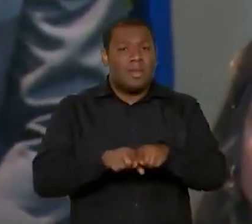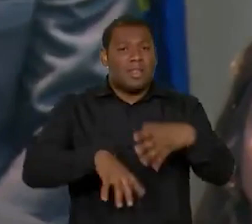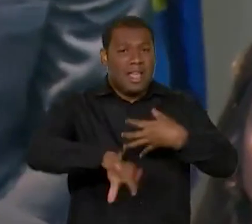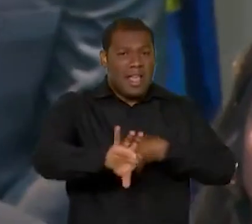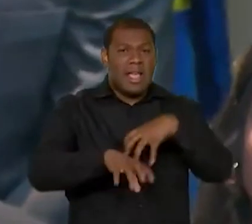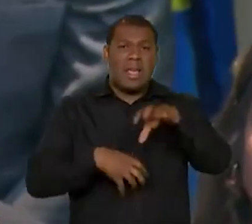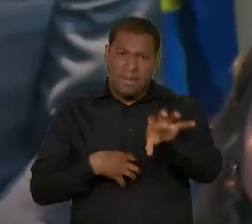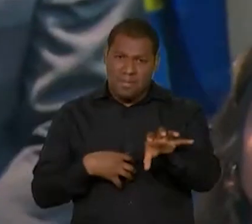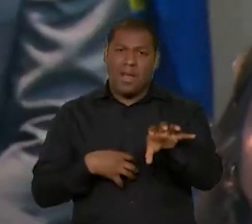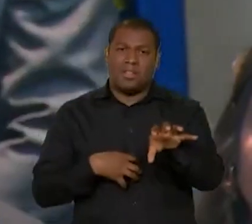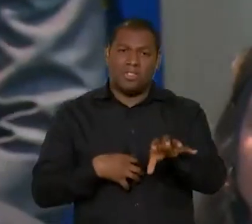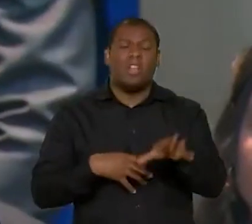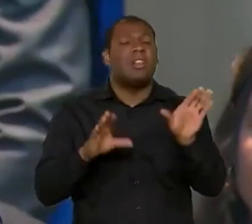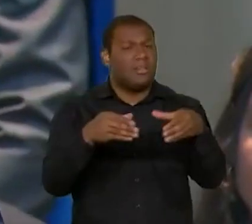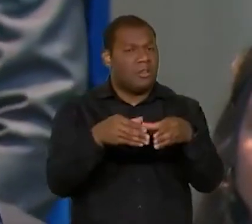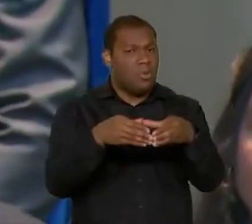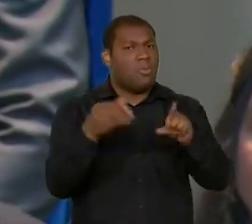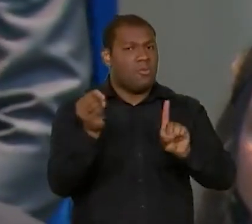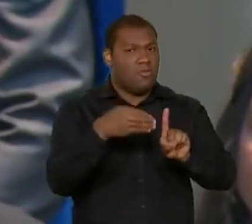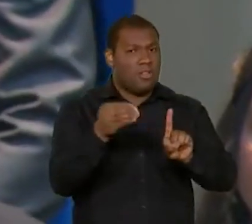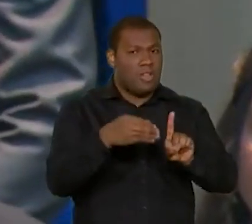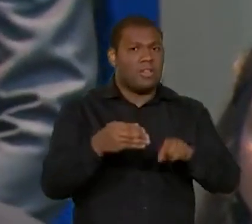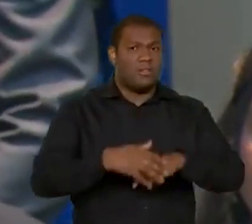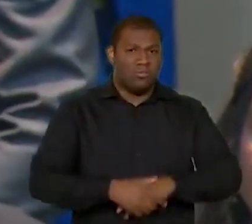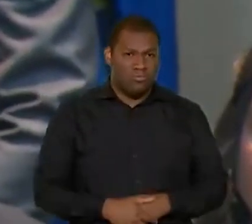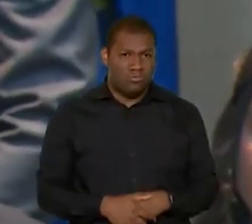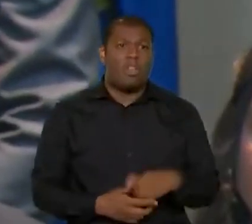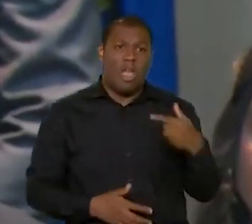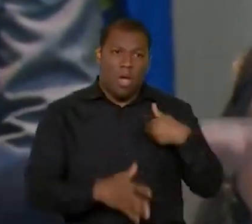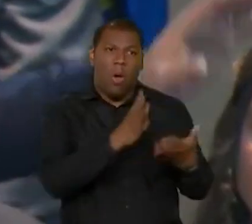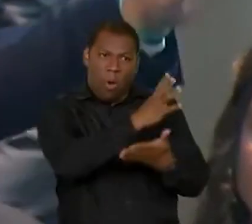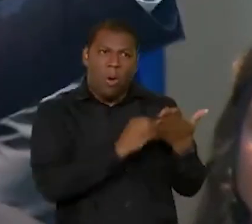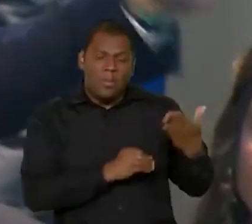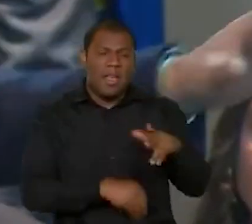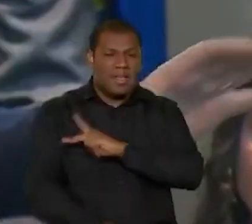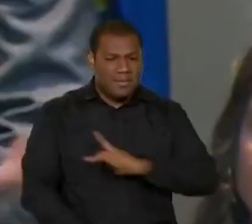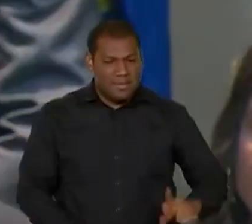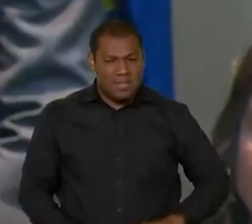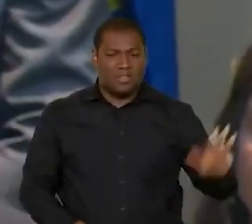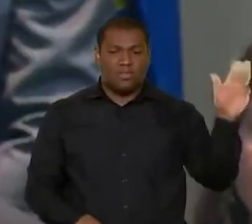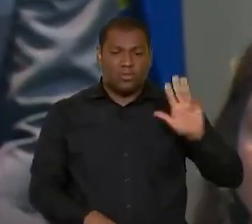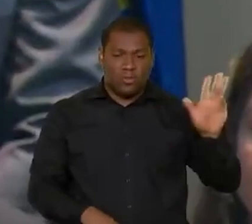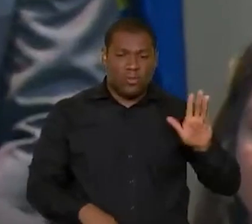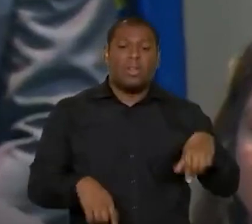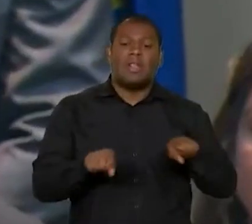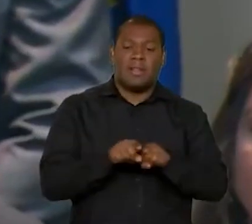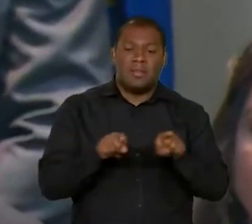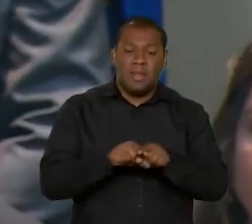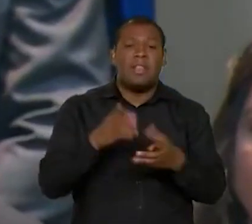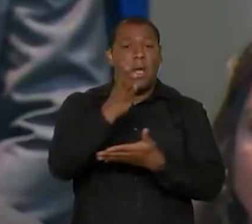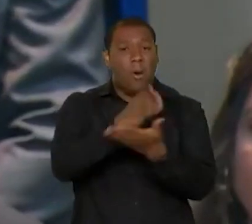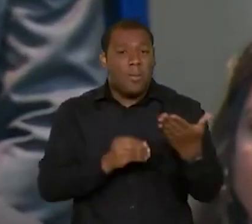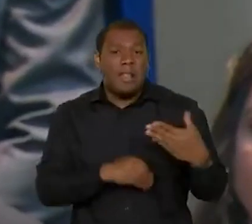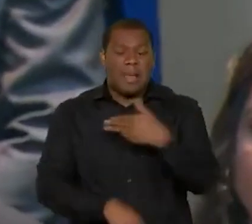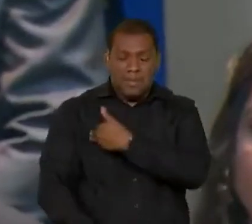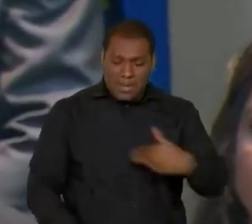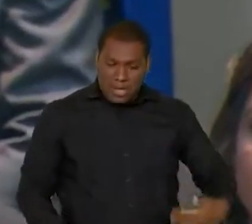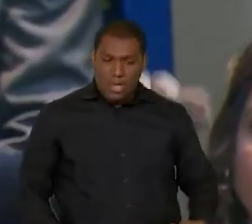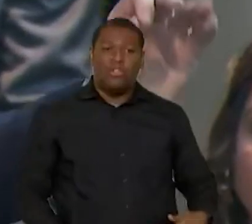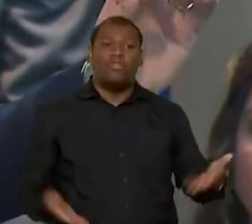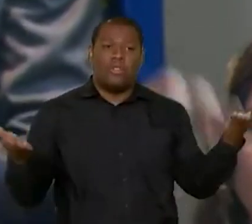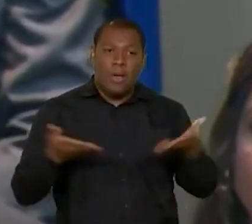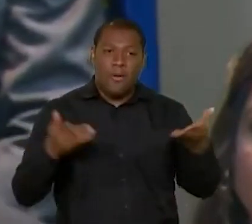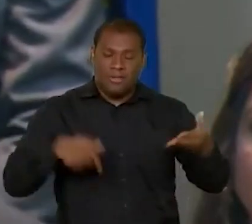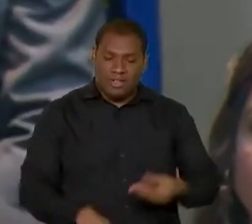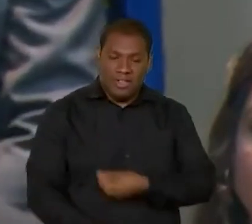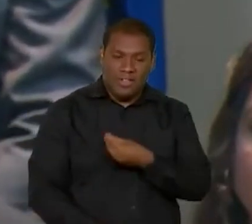mais precisa. Essa bandeira é do presidente Lula, essa bandeira é de todos os ministros que aqui estão. E essa bandeira sempre foi uma bandeira que eu